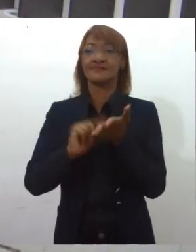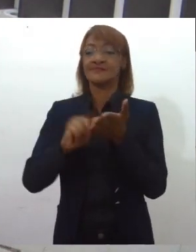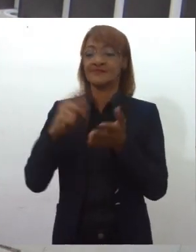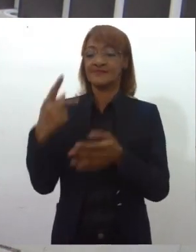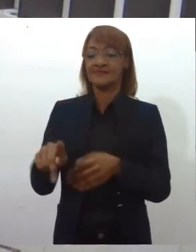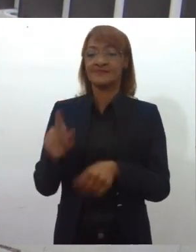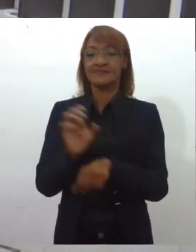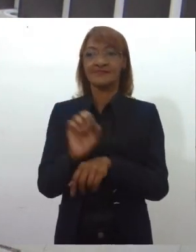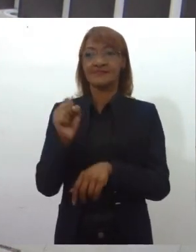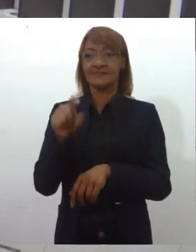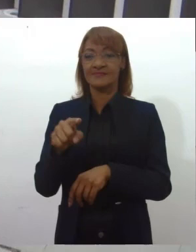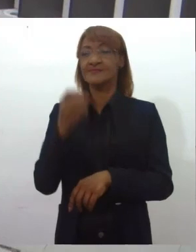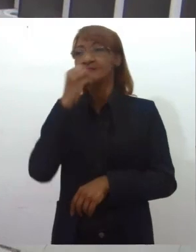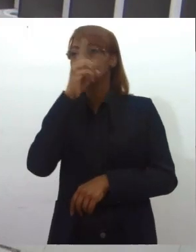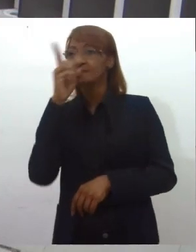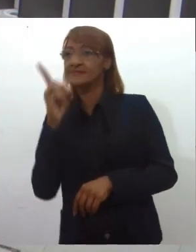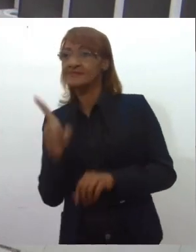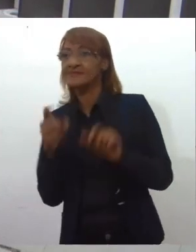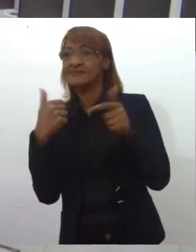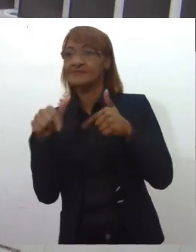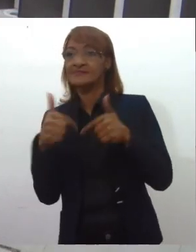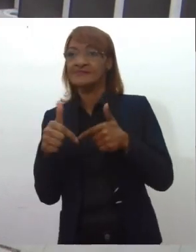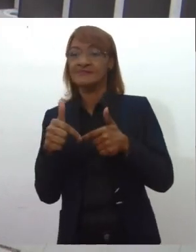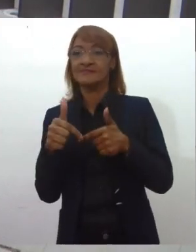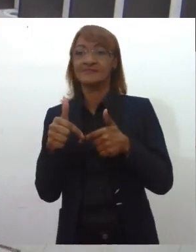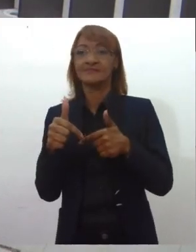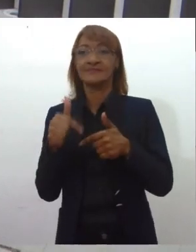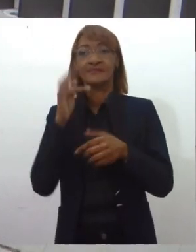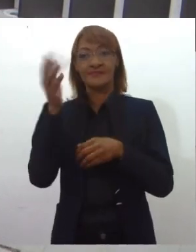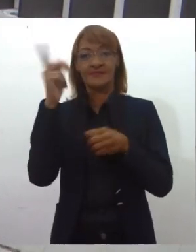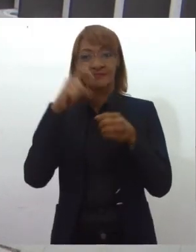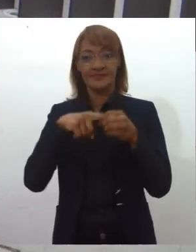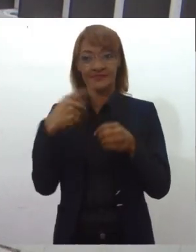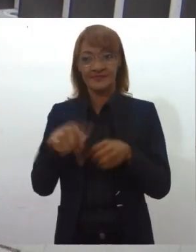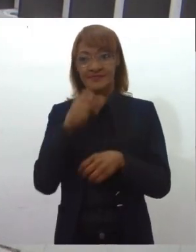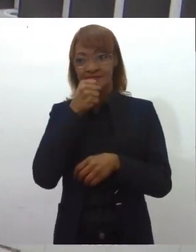estado de Sergipe. Tenha um bom dia, um bom trabalho. Até o nosso próximo encontro aqui no jornal.